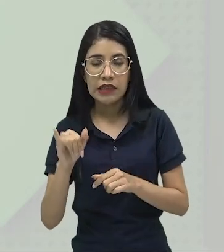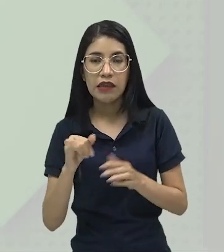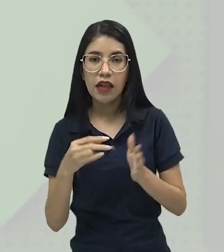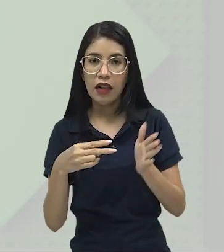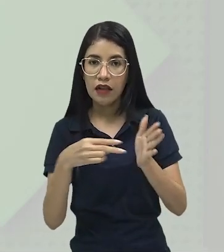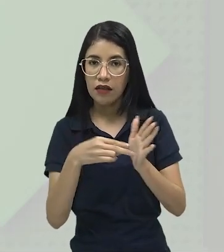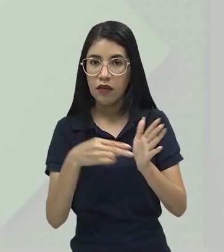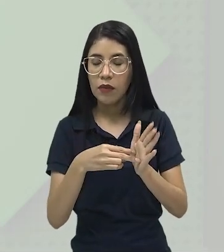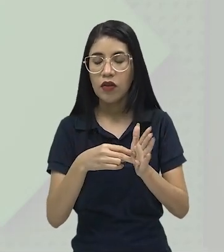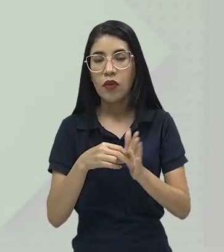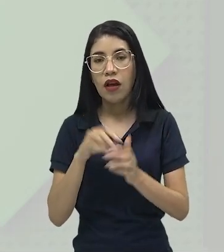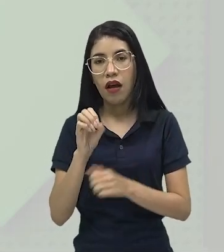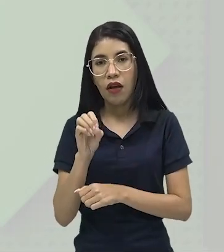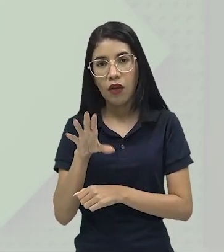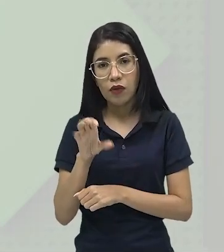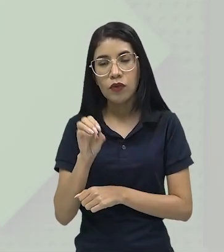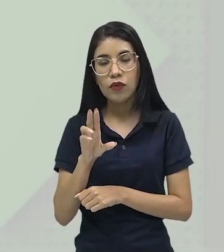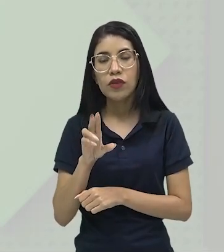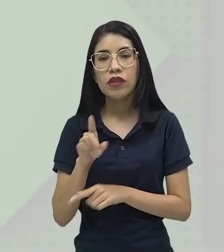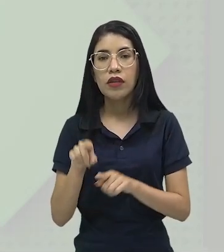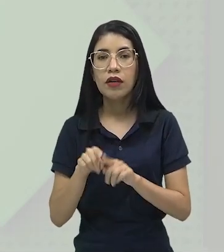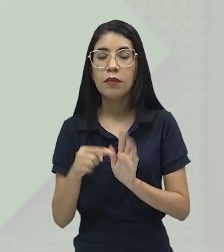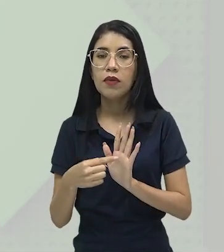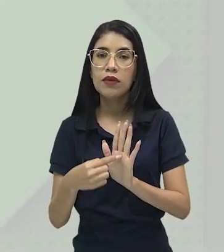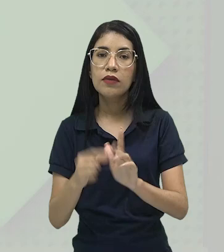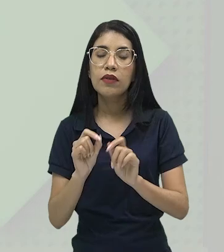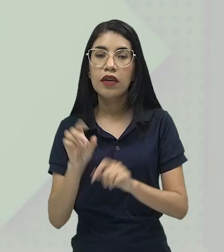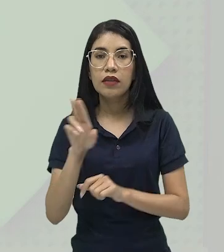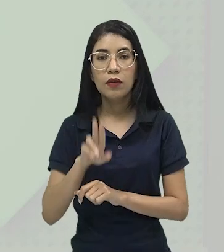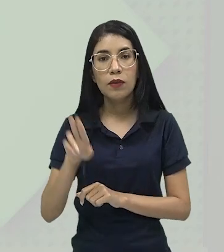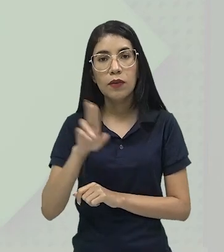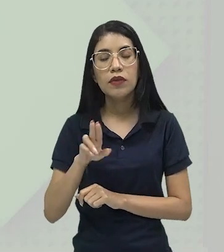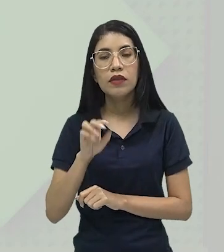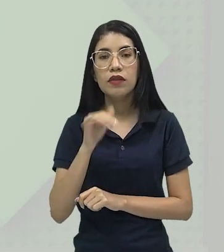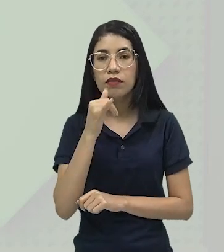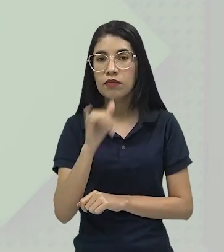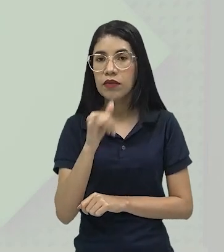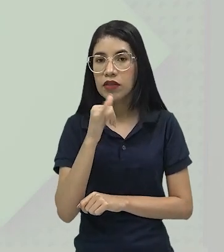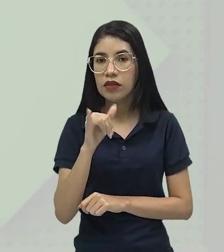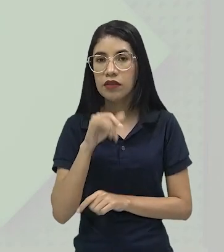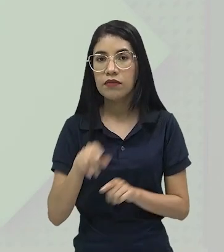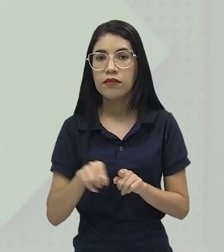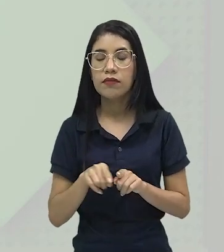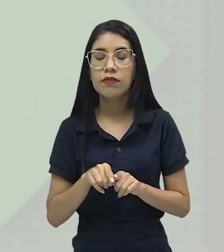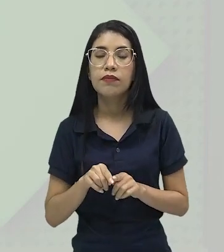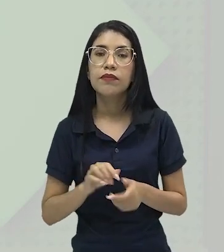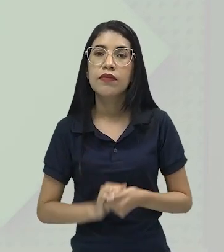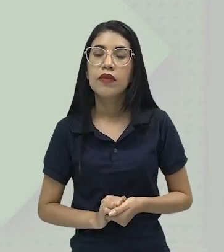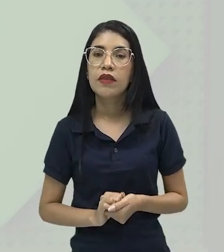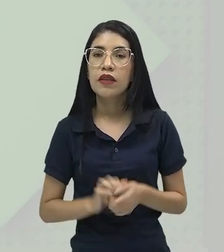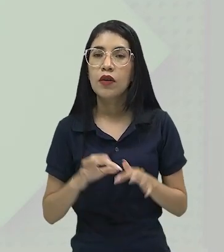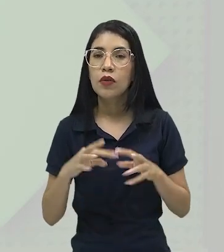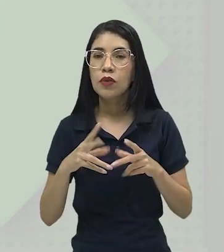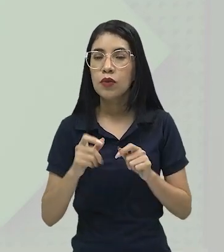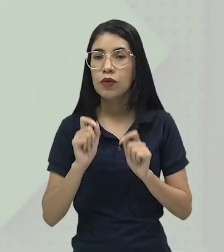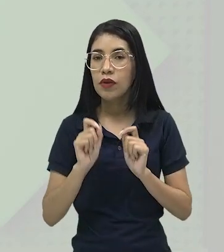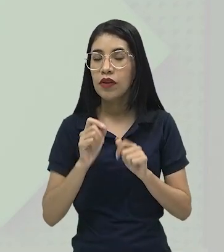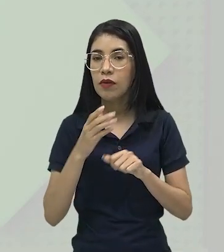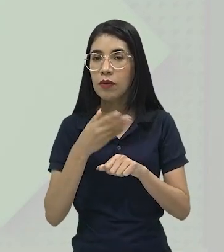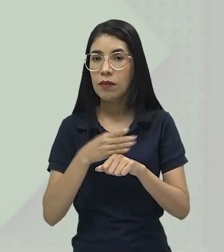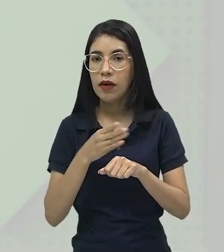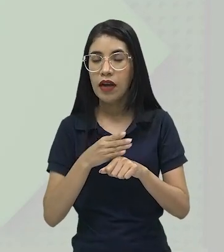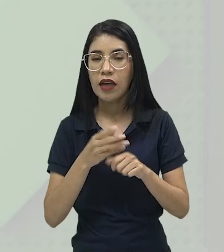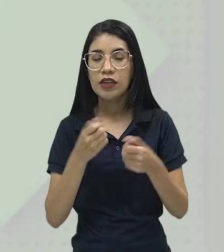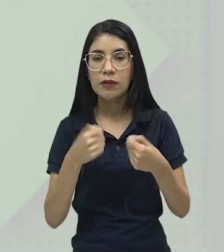tomada, aquela luzinha ali também demonstra que ele está consumindo energia elétrica. Ou seja, tudo isso é um exercício, né,